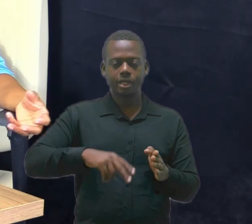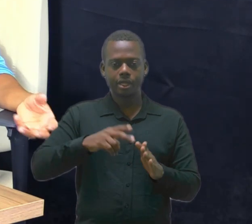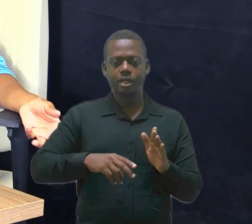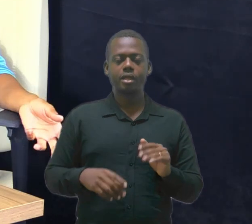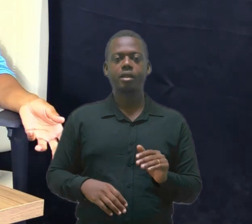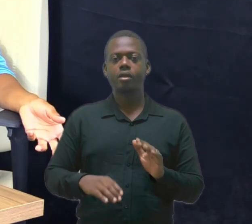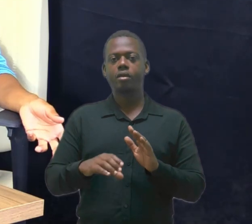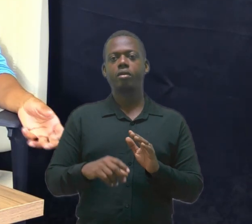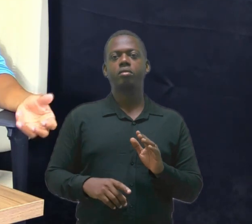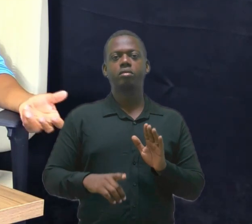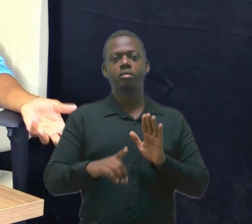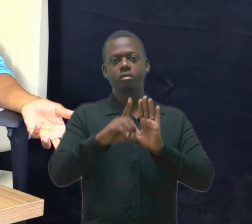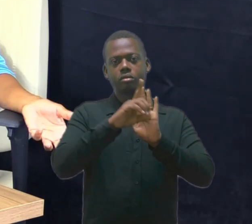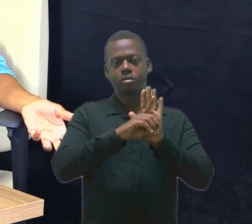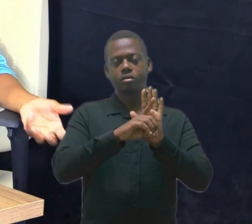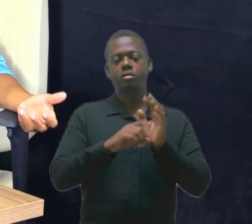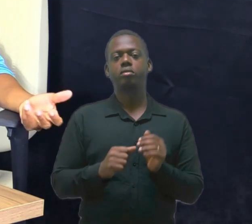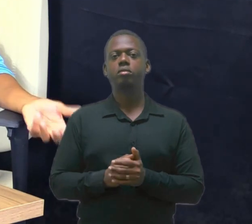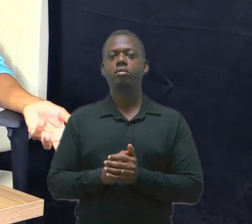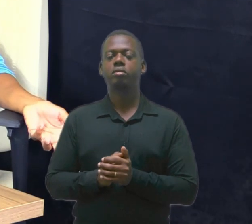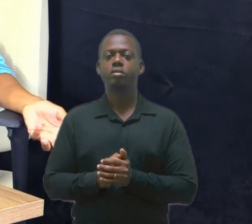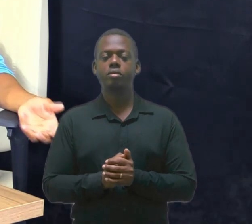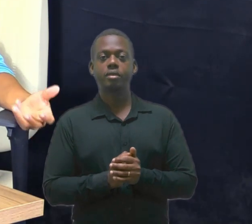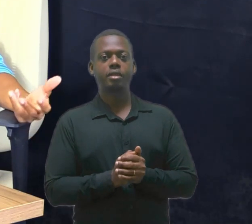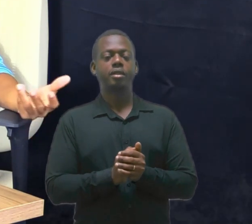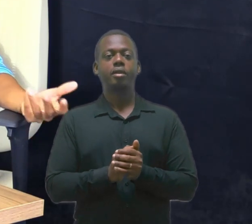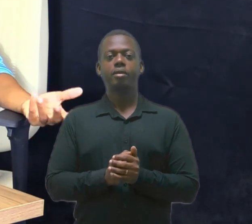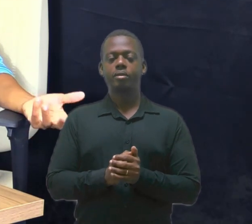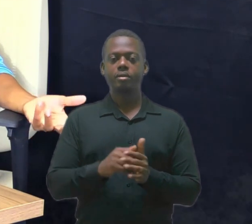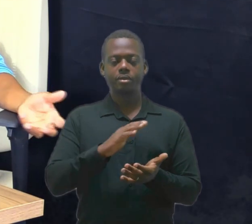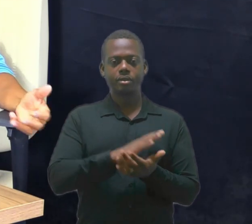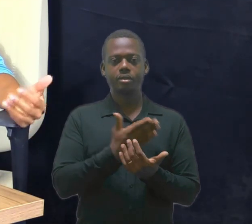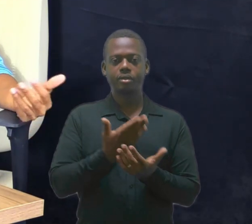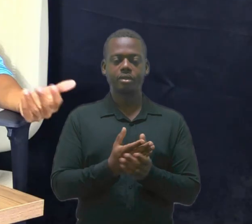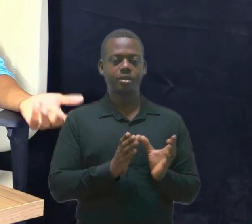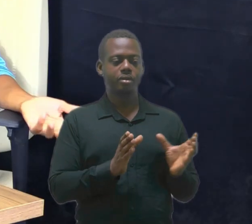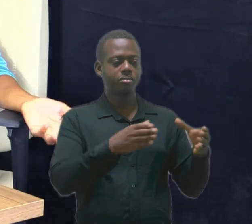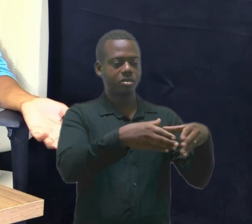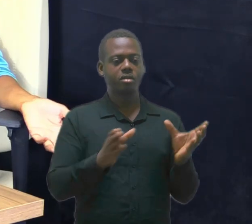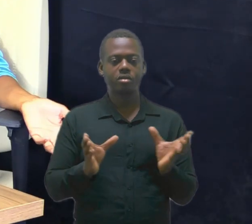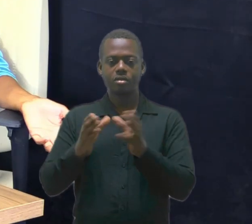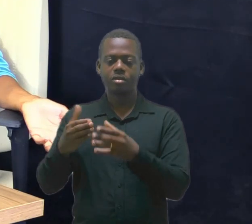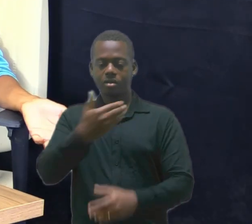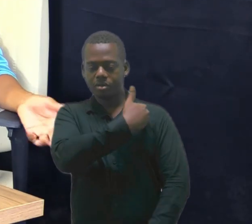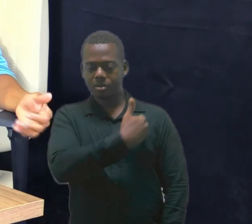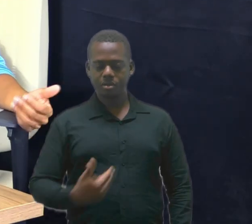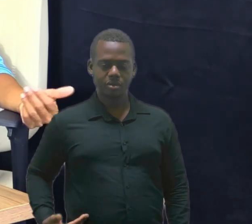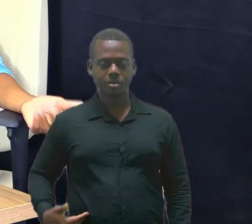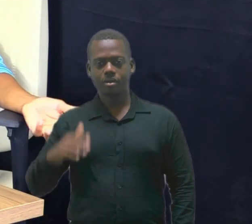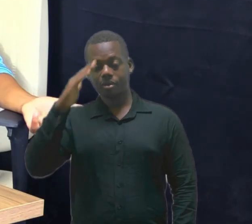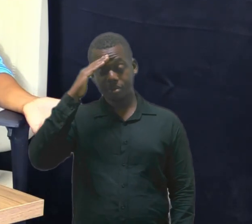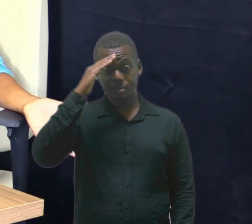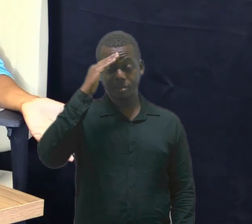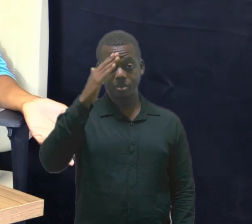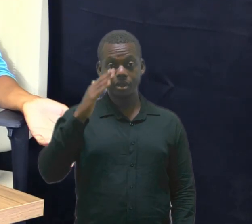para poder formular as leis e termos, né, intérpretes nas repartições públicas, principalmente. E termos